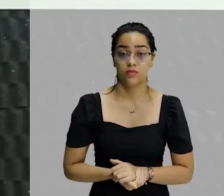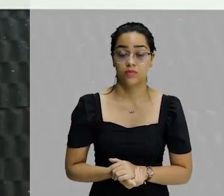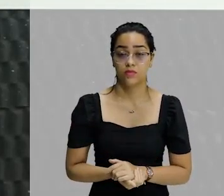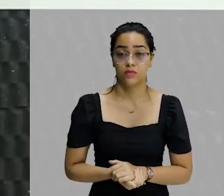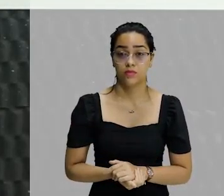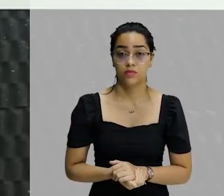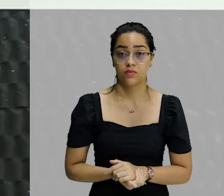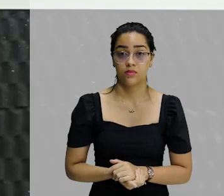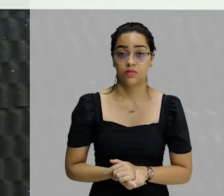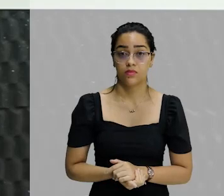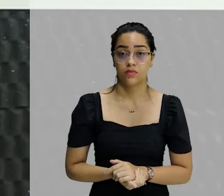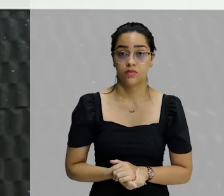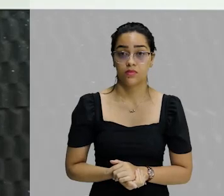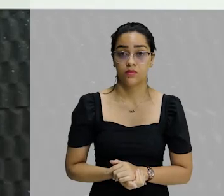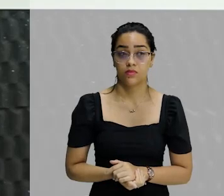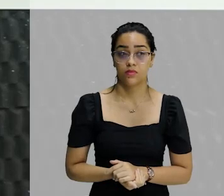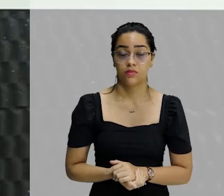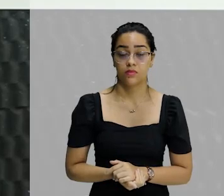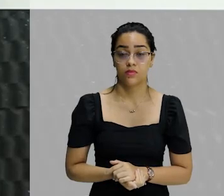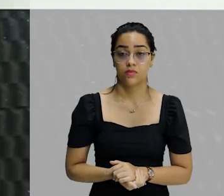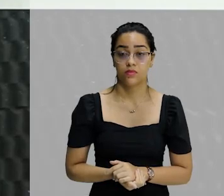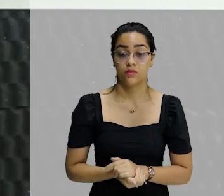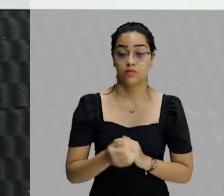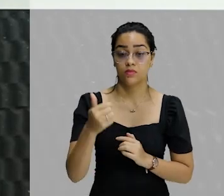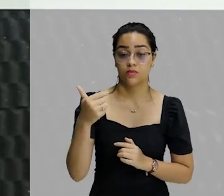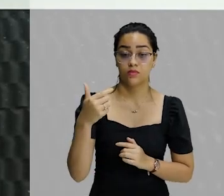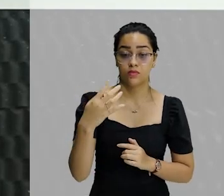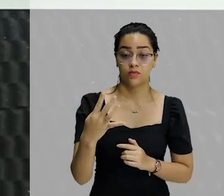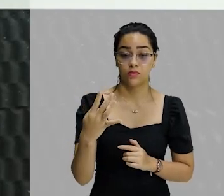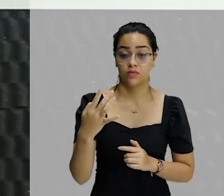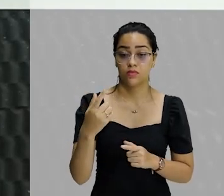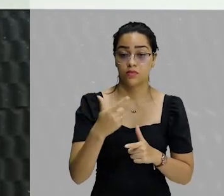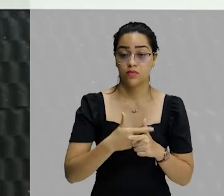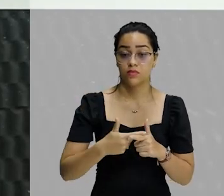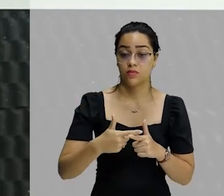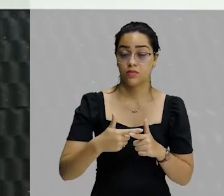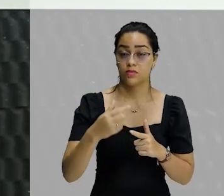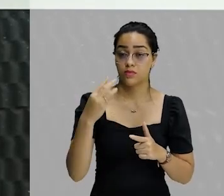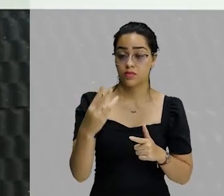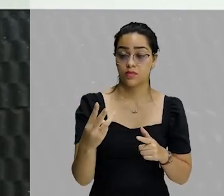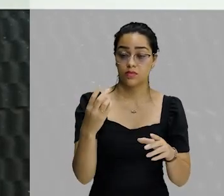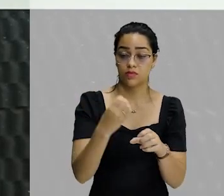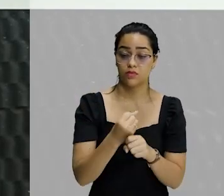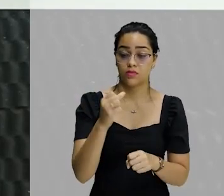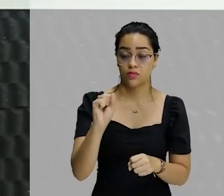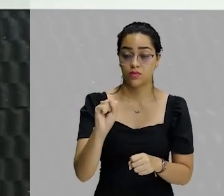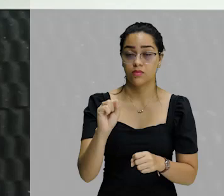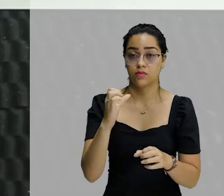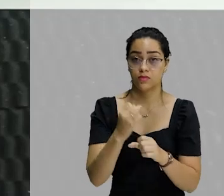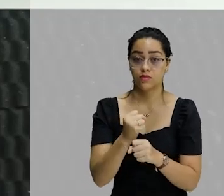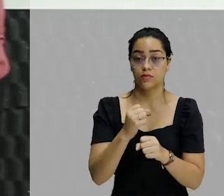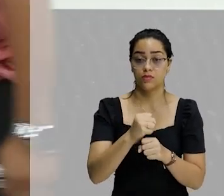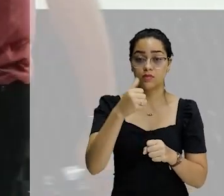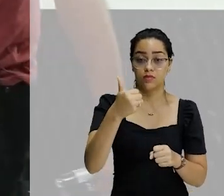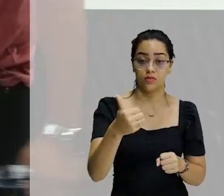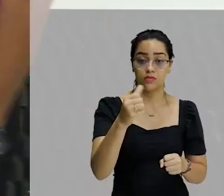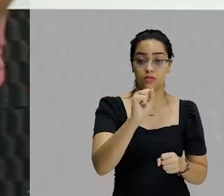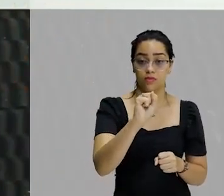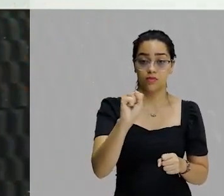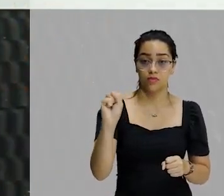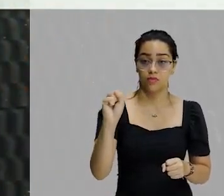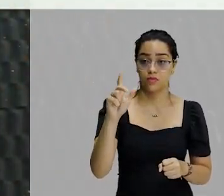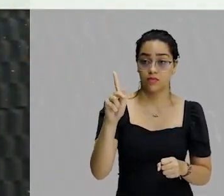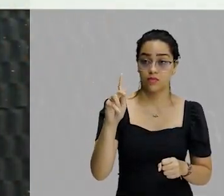6, 24, dá 2. E 24 por 3 dá 8, fica 288